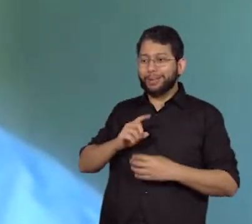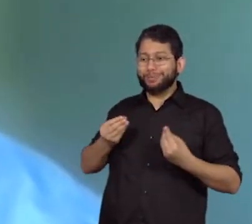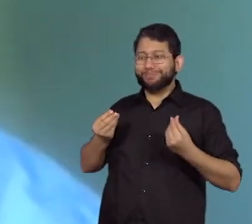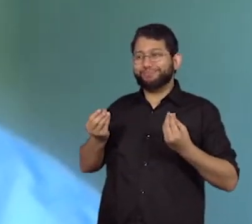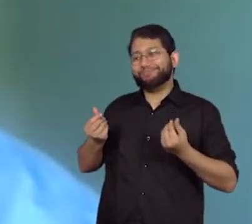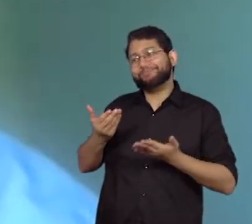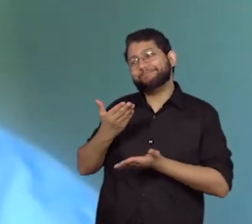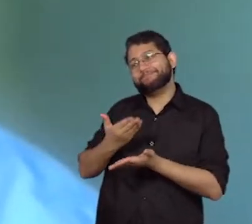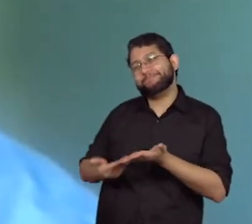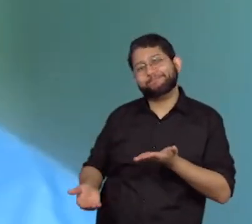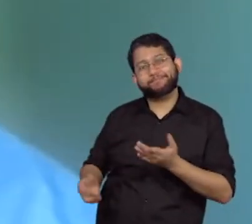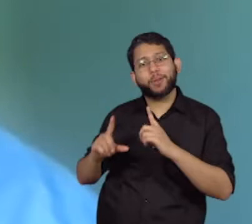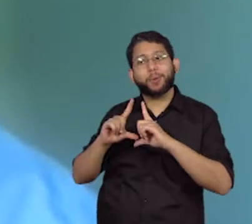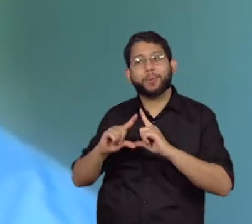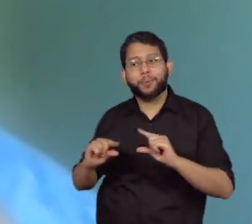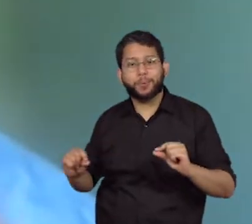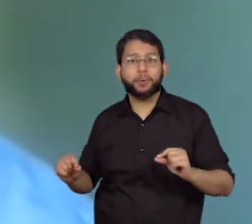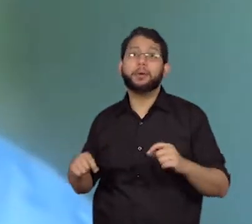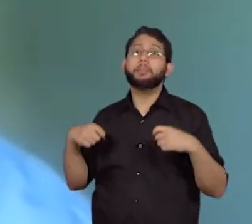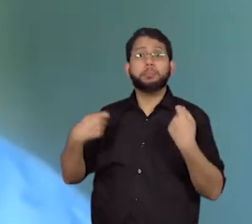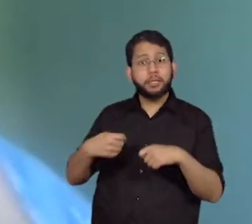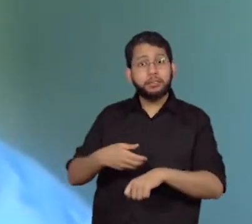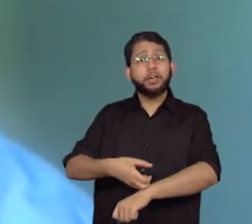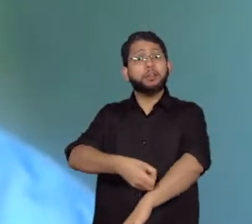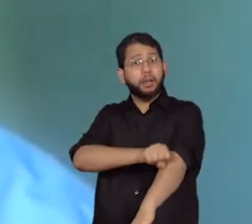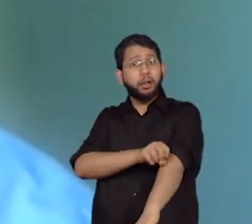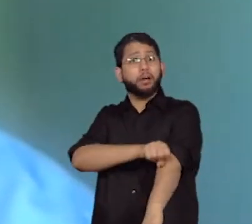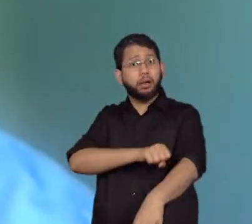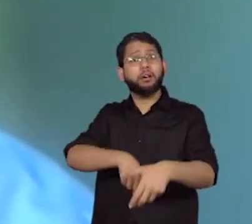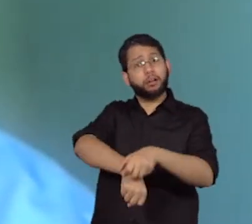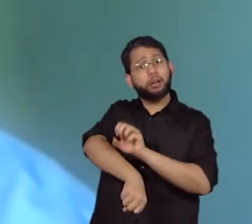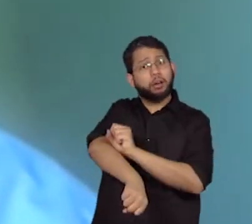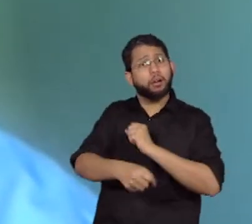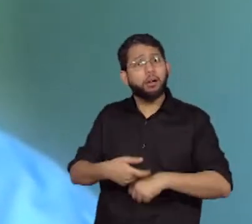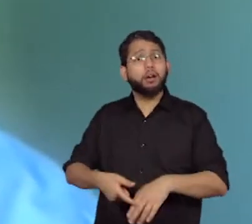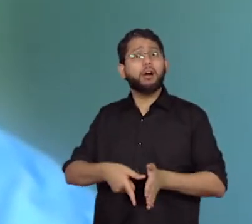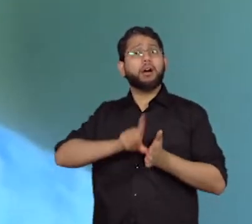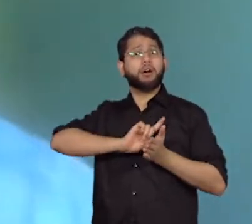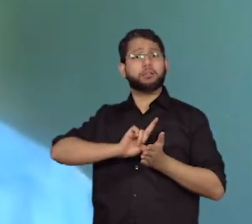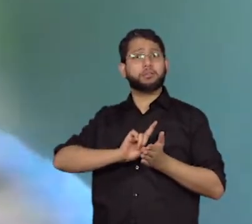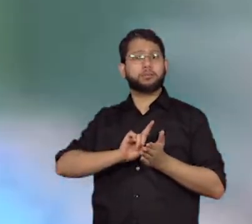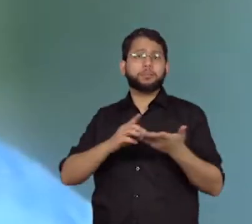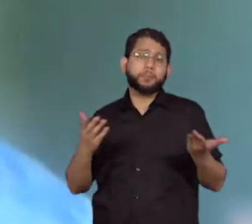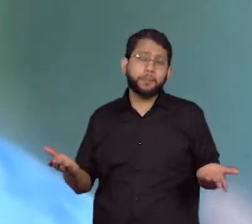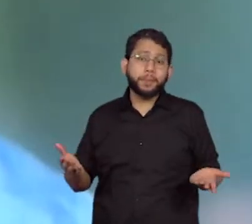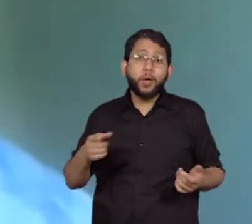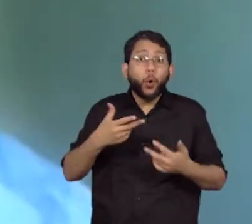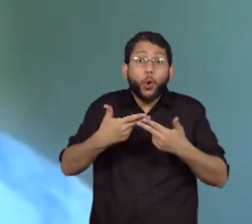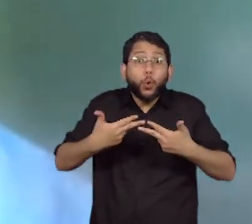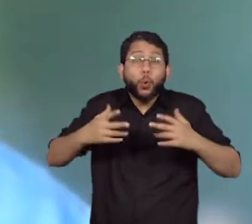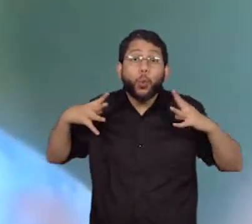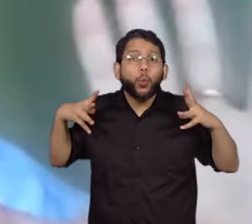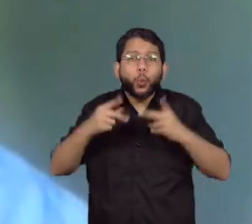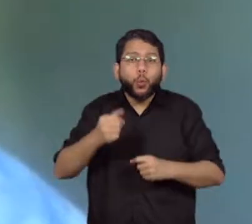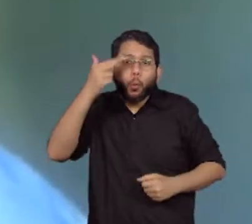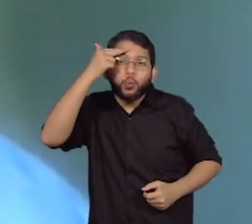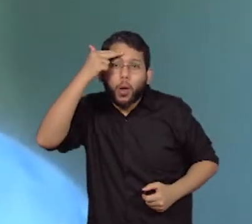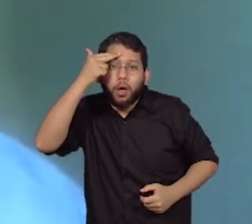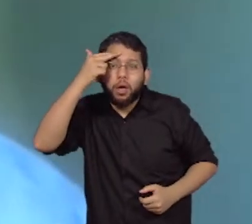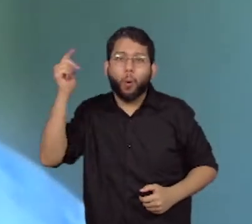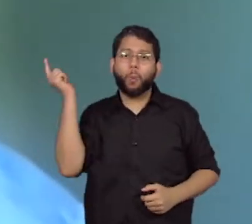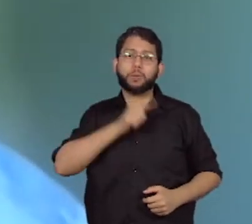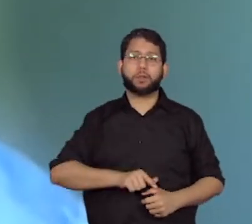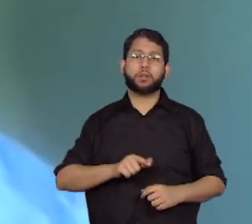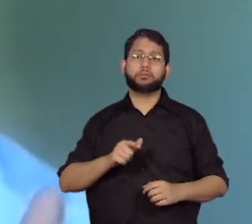oportunidade. E isso é muito bacana, gente, porque tudo que eu sonhei, tudo que eu quis, eu